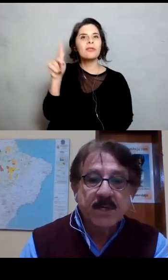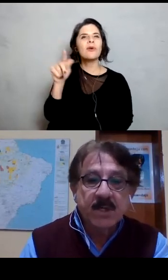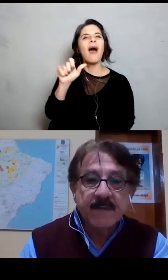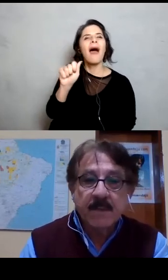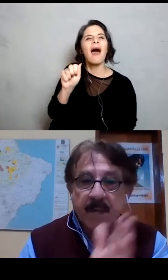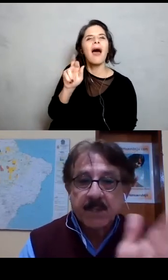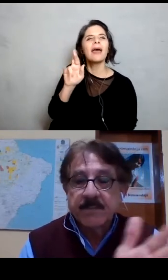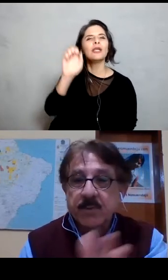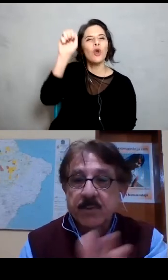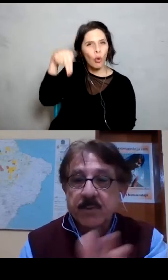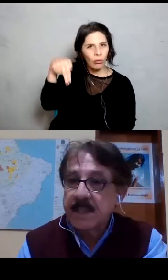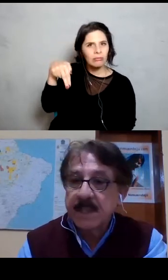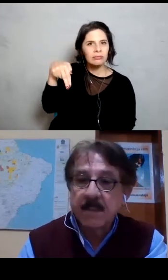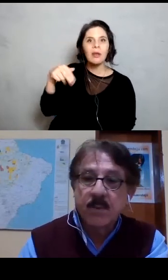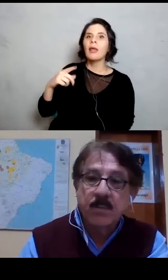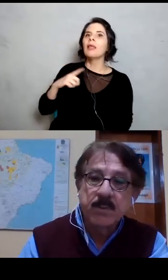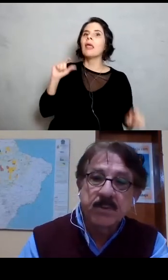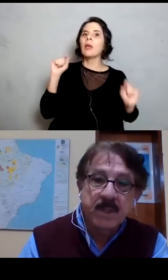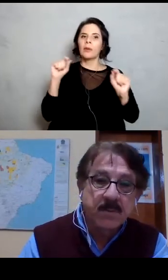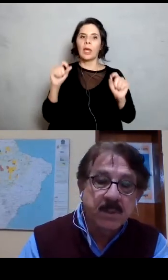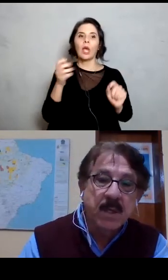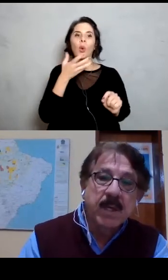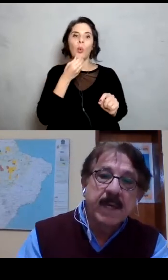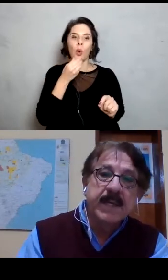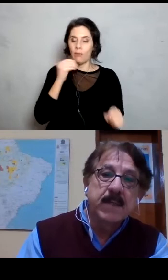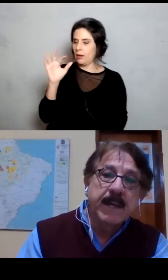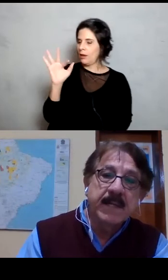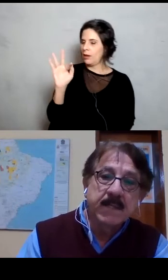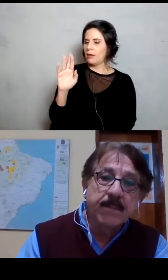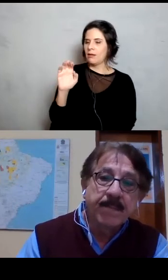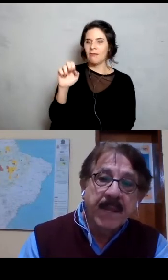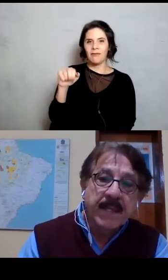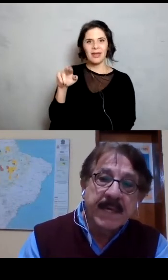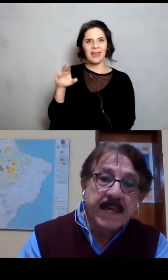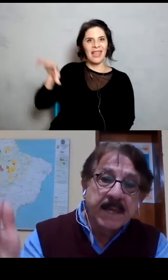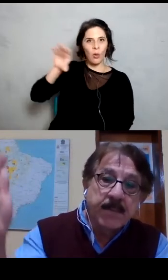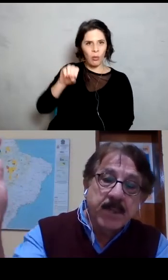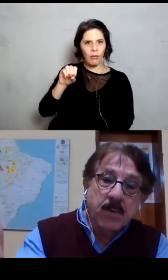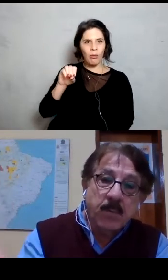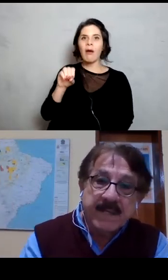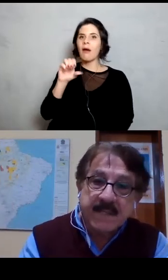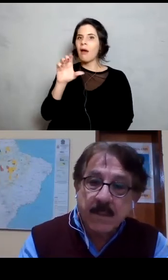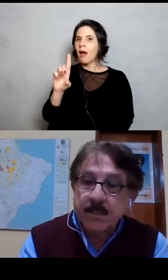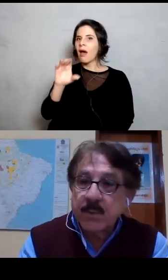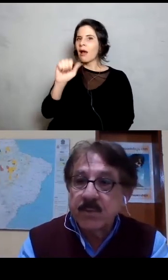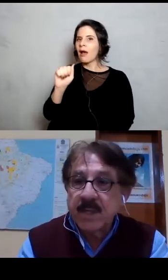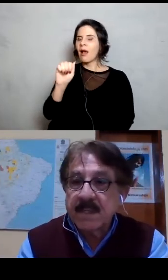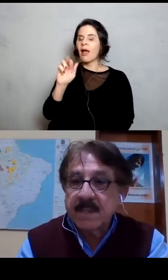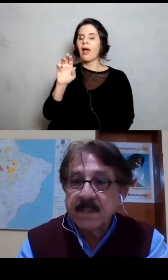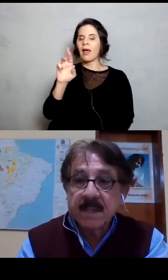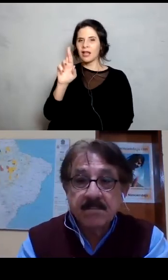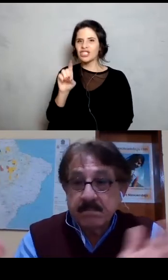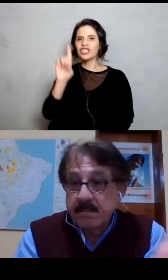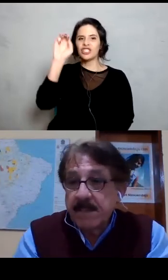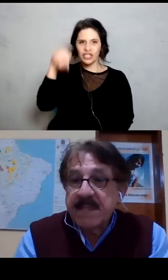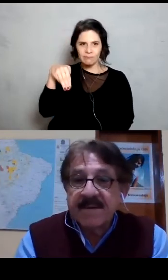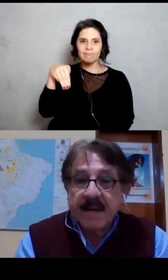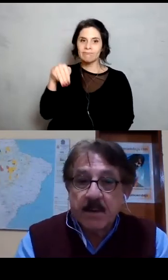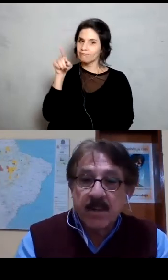Fernão Cardim. Fernão Cardim foi um jesuíta que morou muitos anos aqui no Brasil, naquele tempo que a ocupação portuguesa